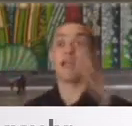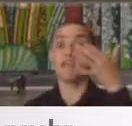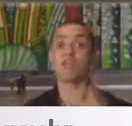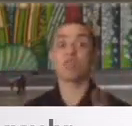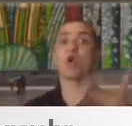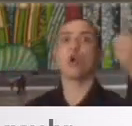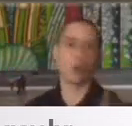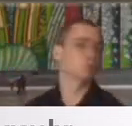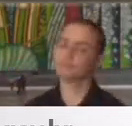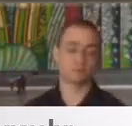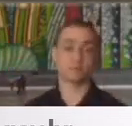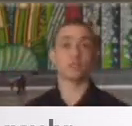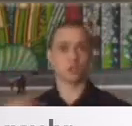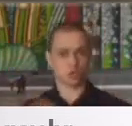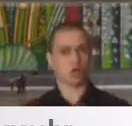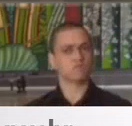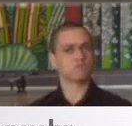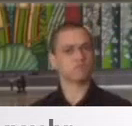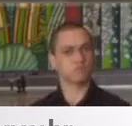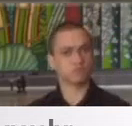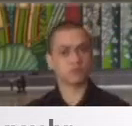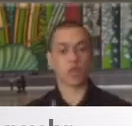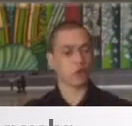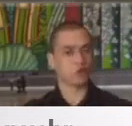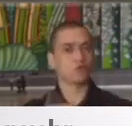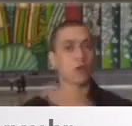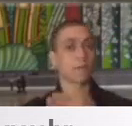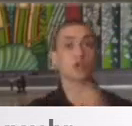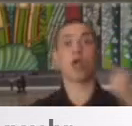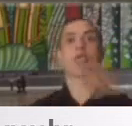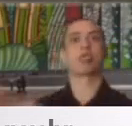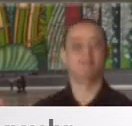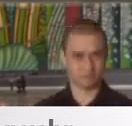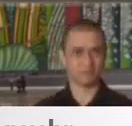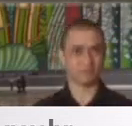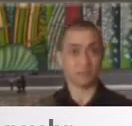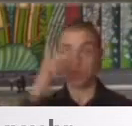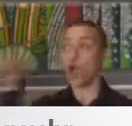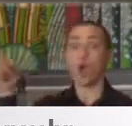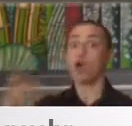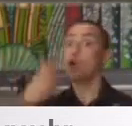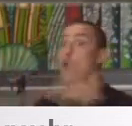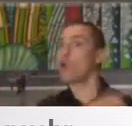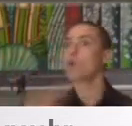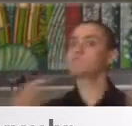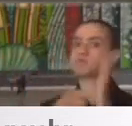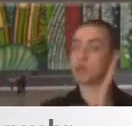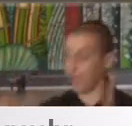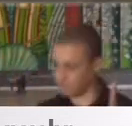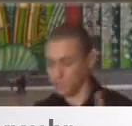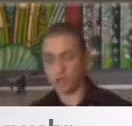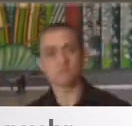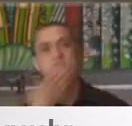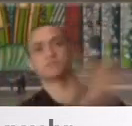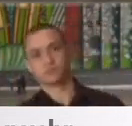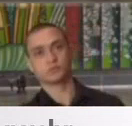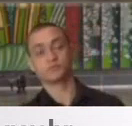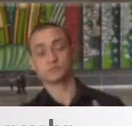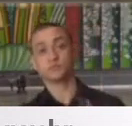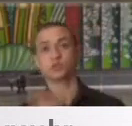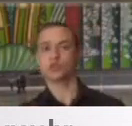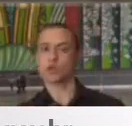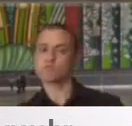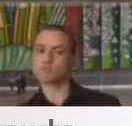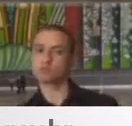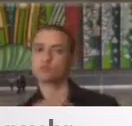tem monitorado e a todo momento, todo instante, chegam denúncias de novos bailes funks e a gente está em perfeita sintonia,